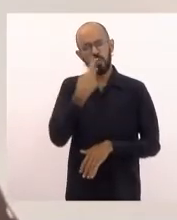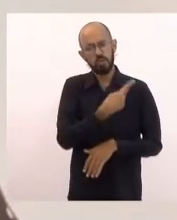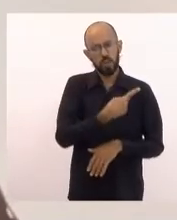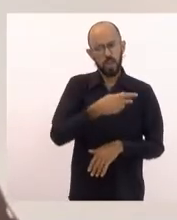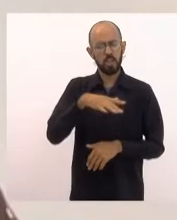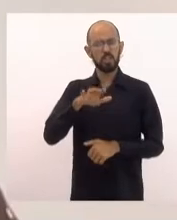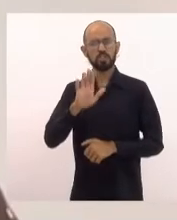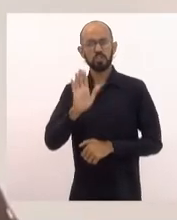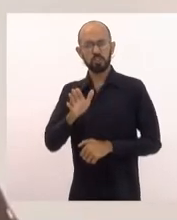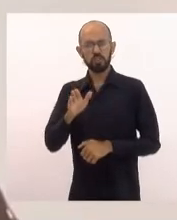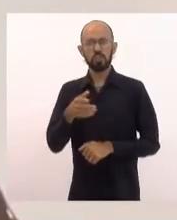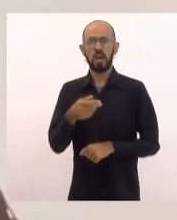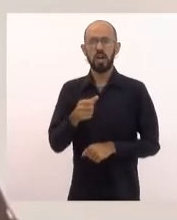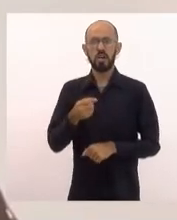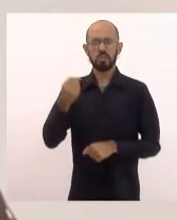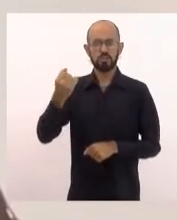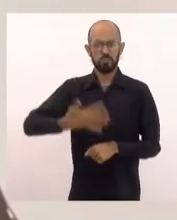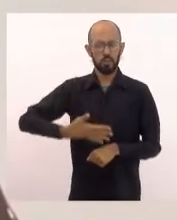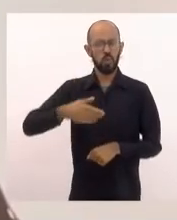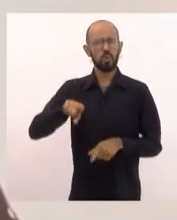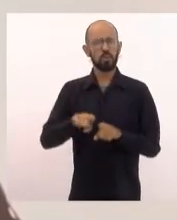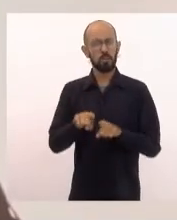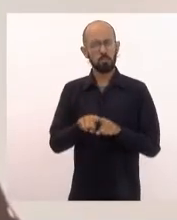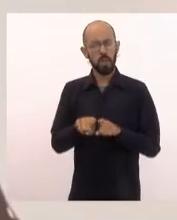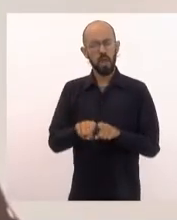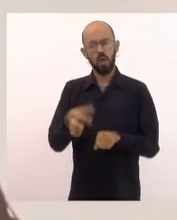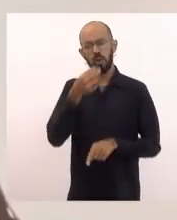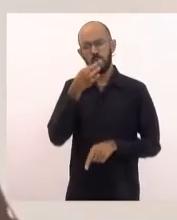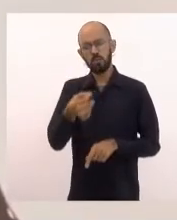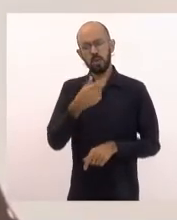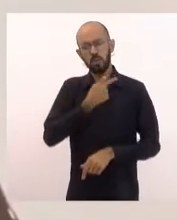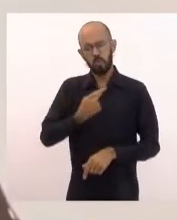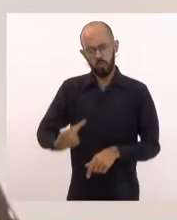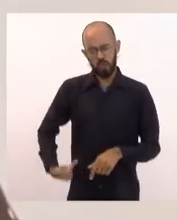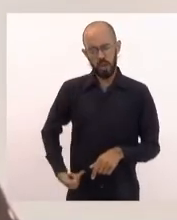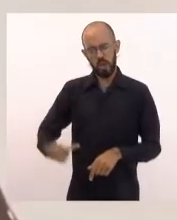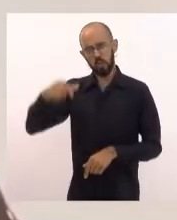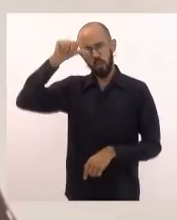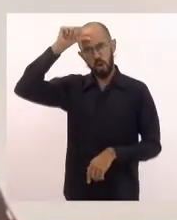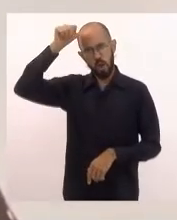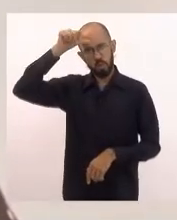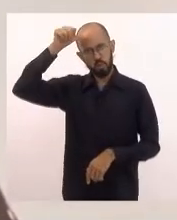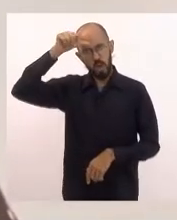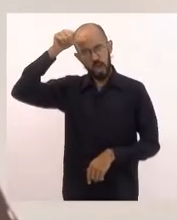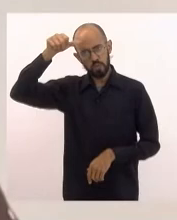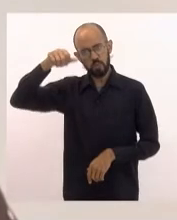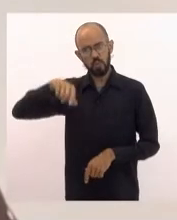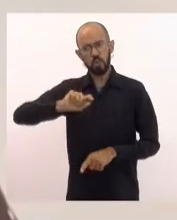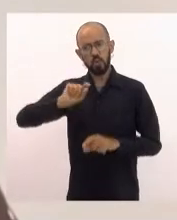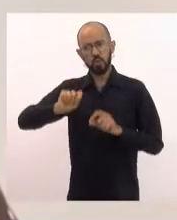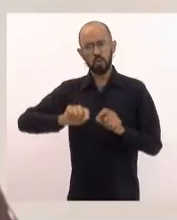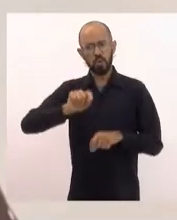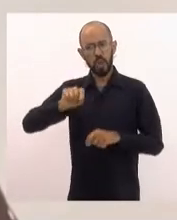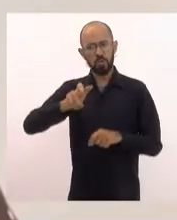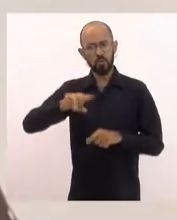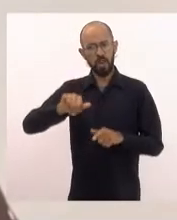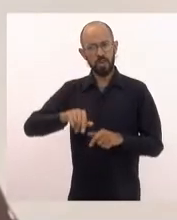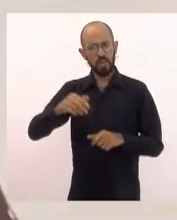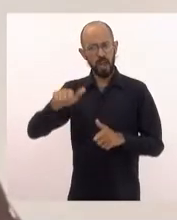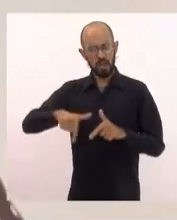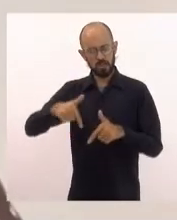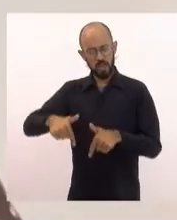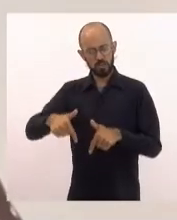nosso governador Cláudio, o Cláudio Castro, que irá tomar as providências